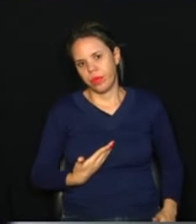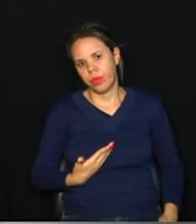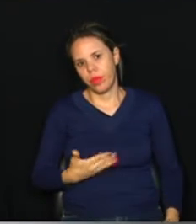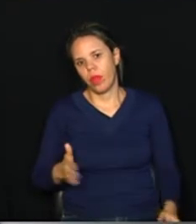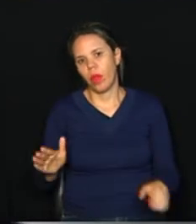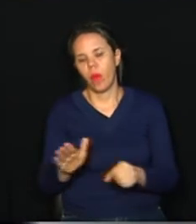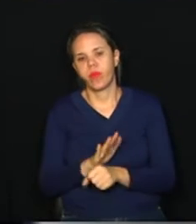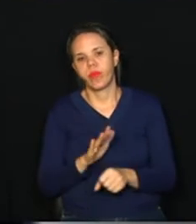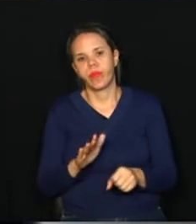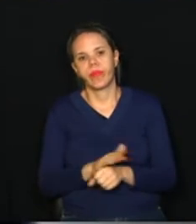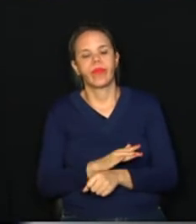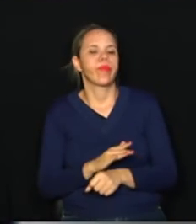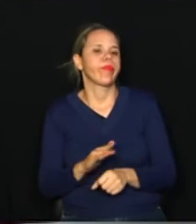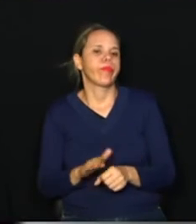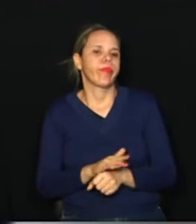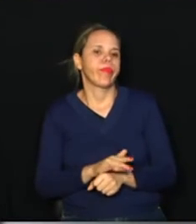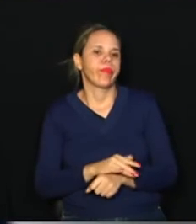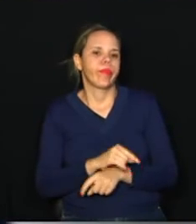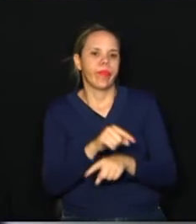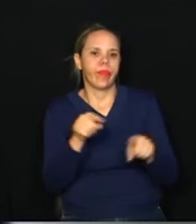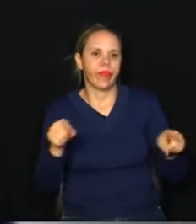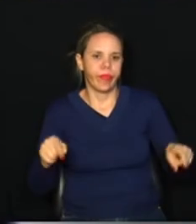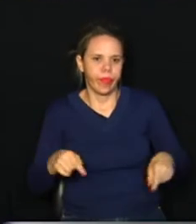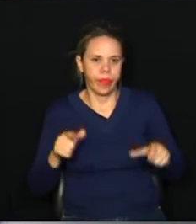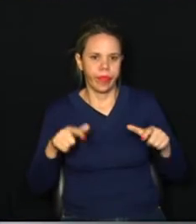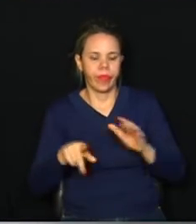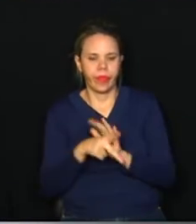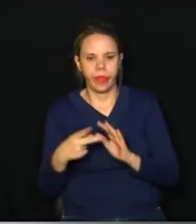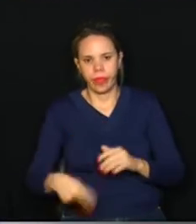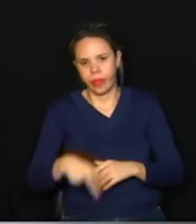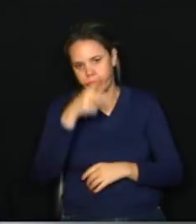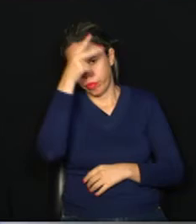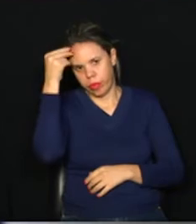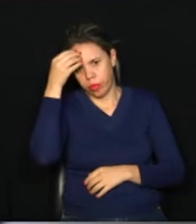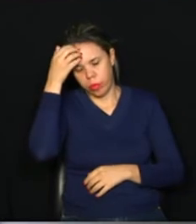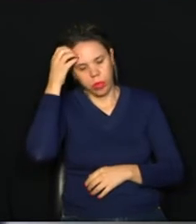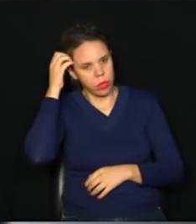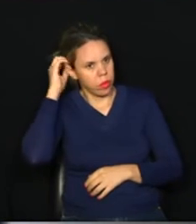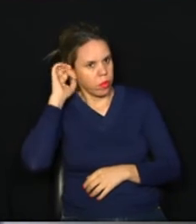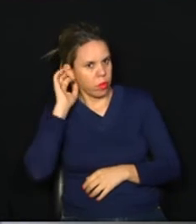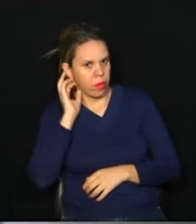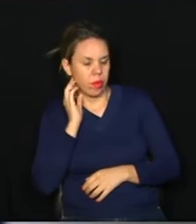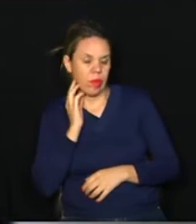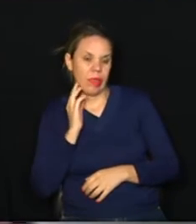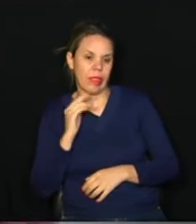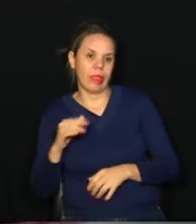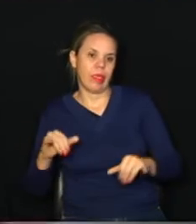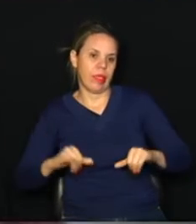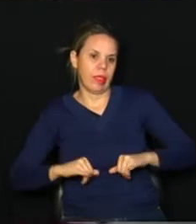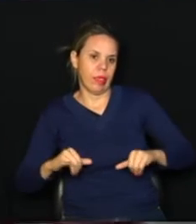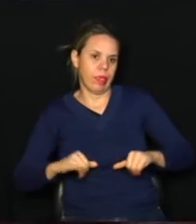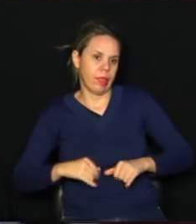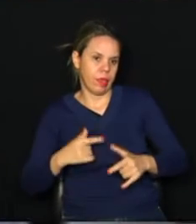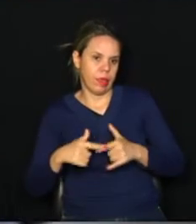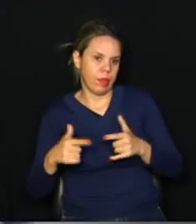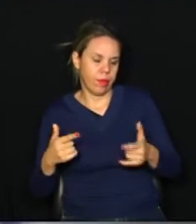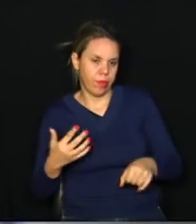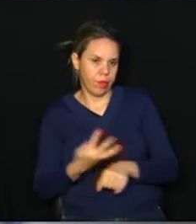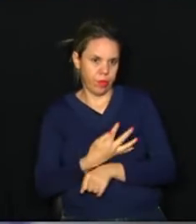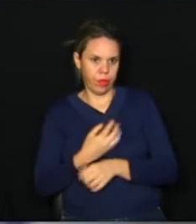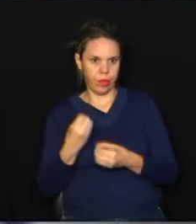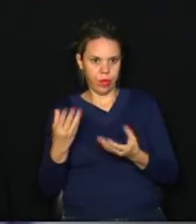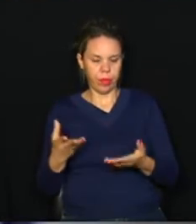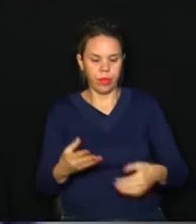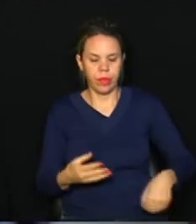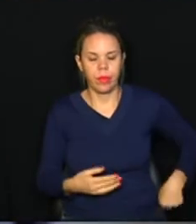loteando e sorteando o patrimônio que é público. Isso tem um preço. Quando você vai